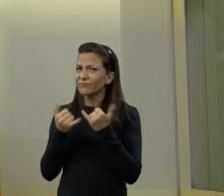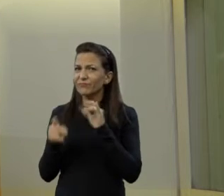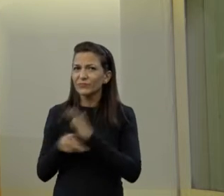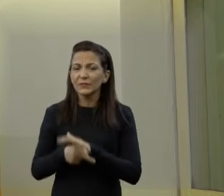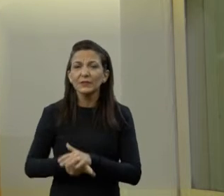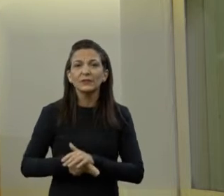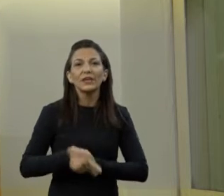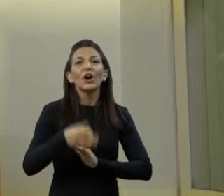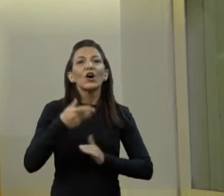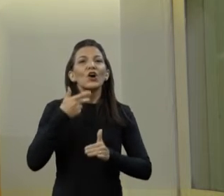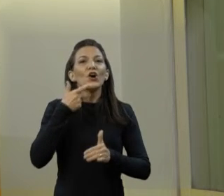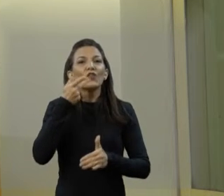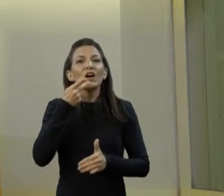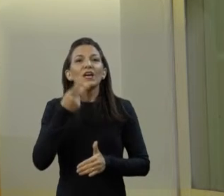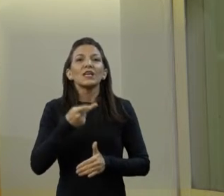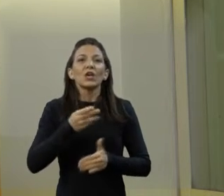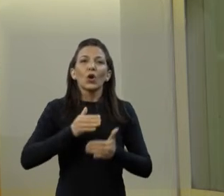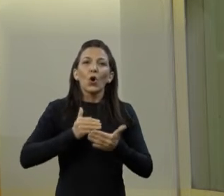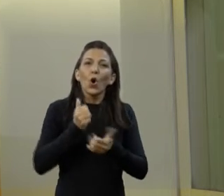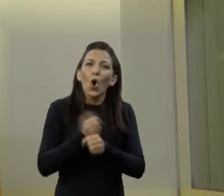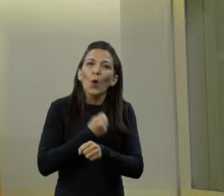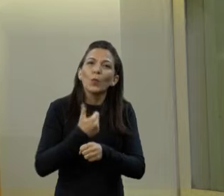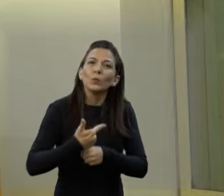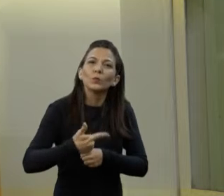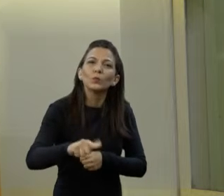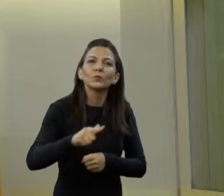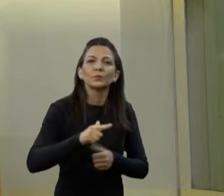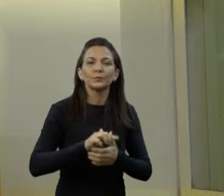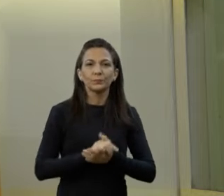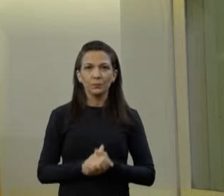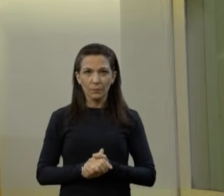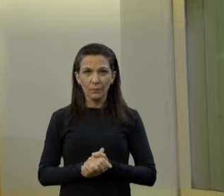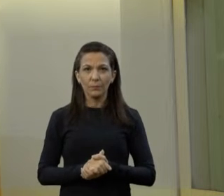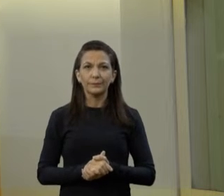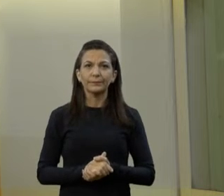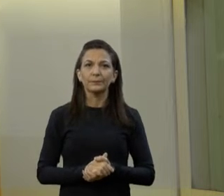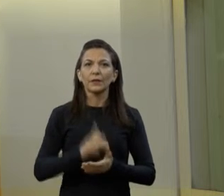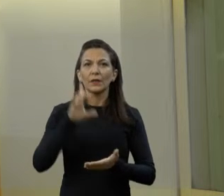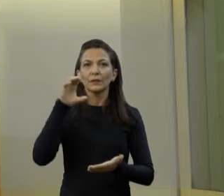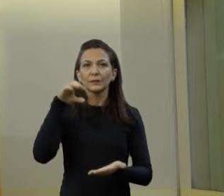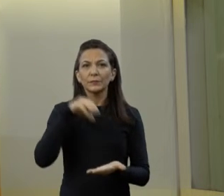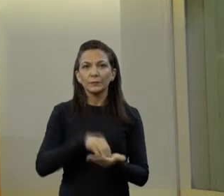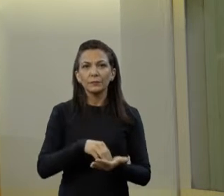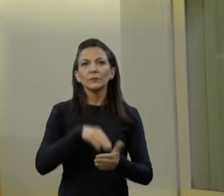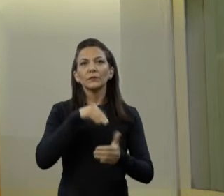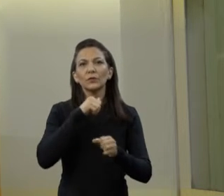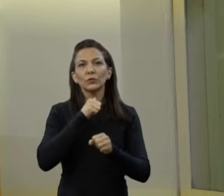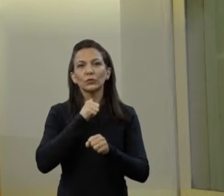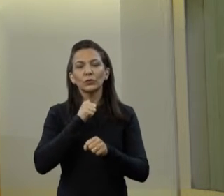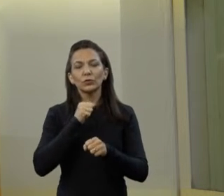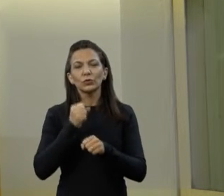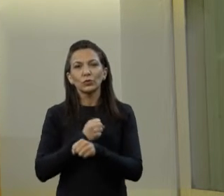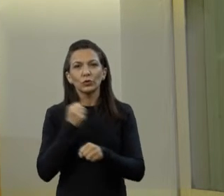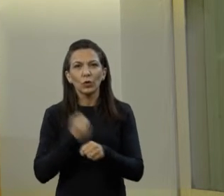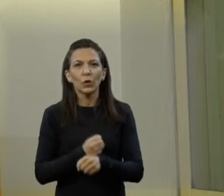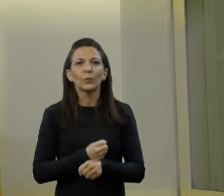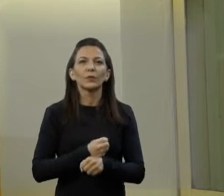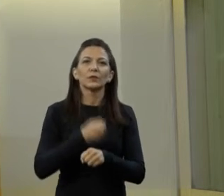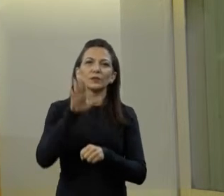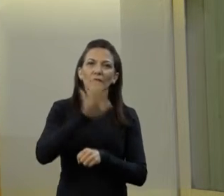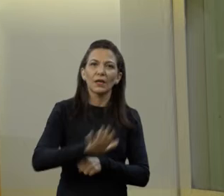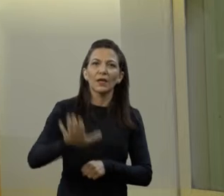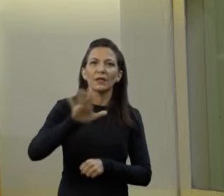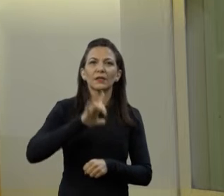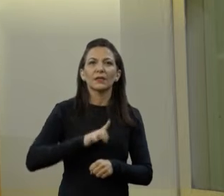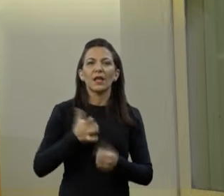iniciou as obras Então vamos lá o departamento Nacional de obras contra a seca está finalizando uma barragem no Rio Grande do Norte